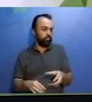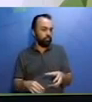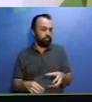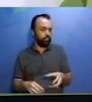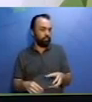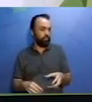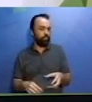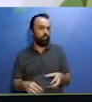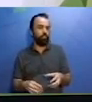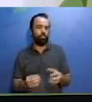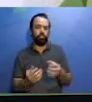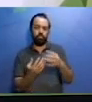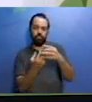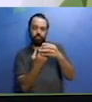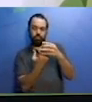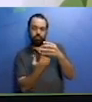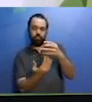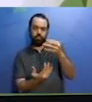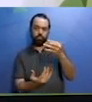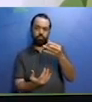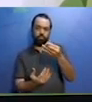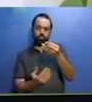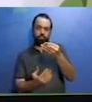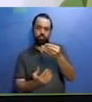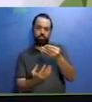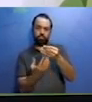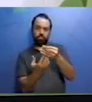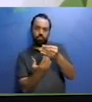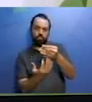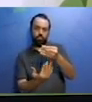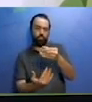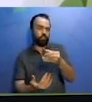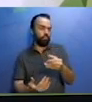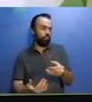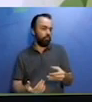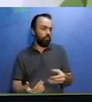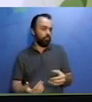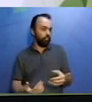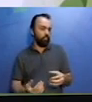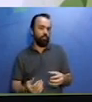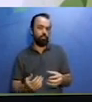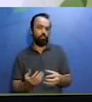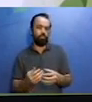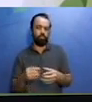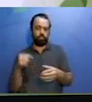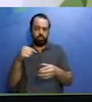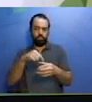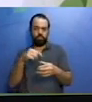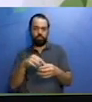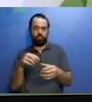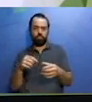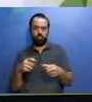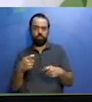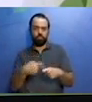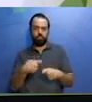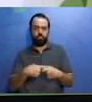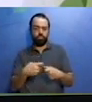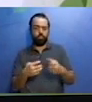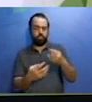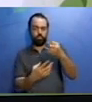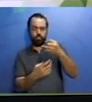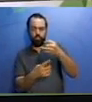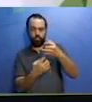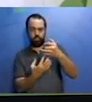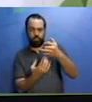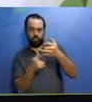uma técnica de filtragem. Então, a parte sólida vai ficar retida no filtro, a substância